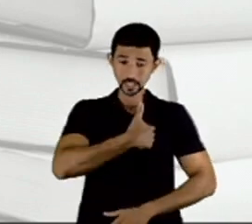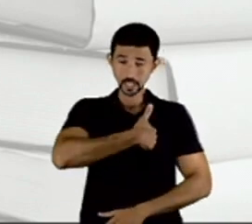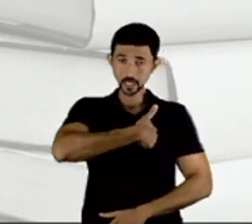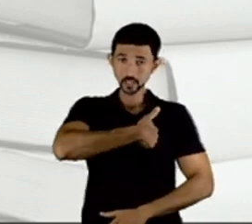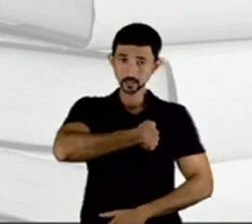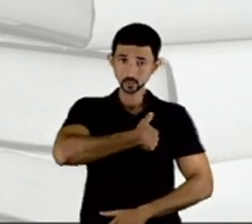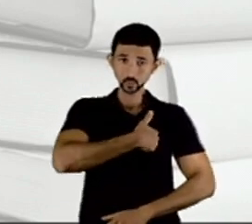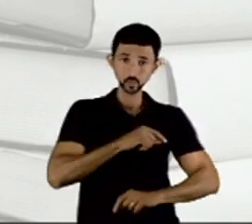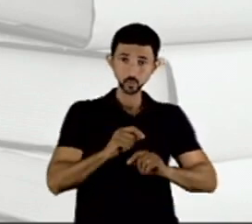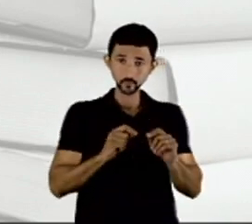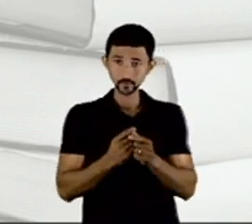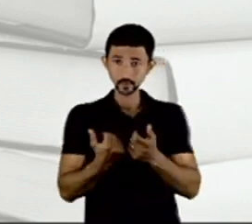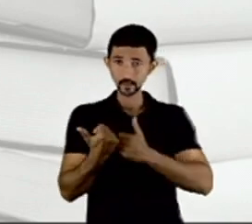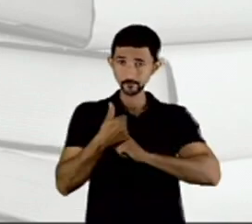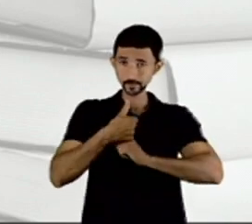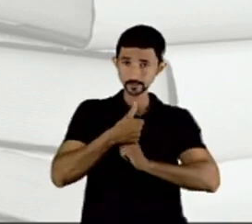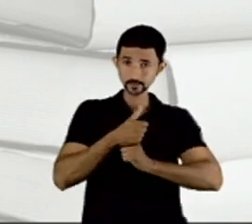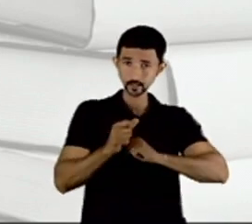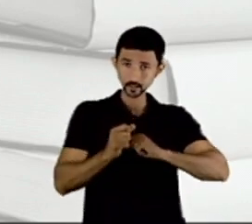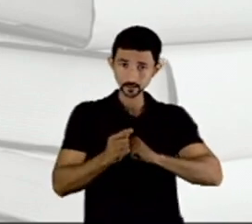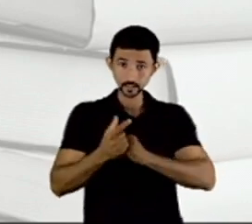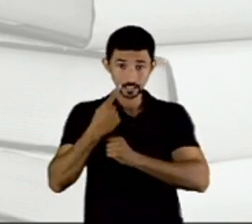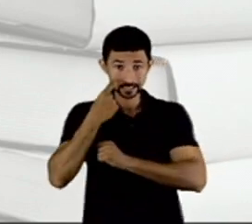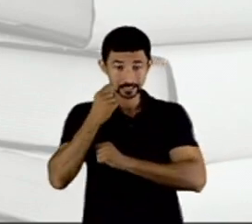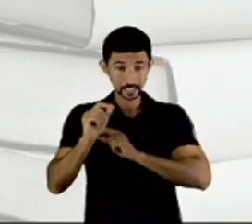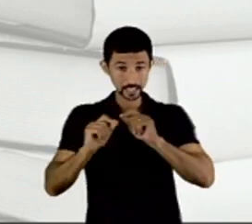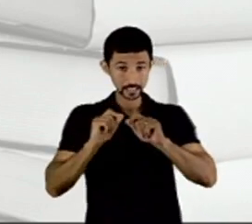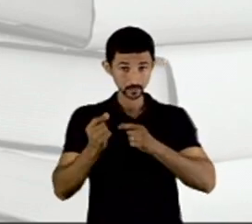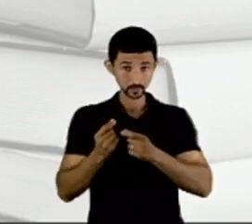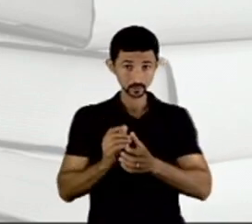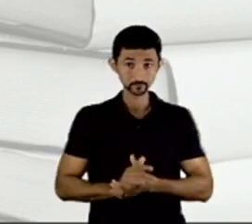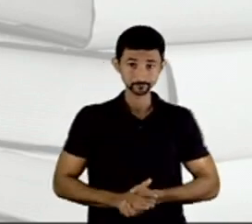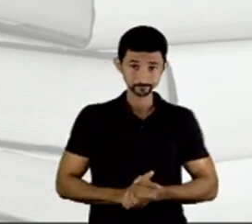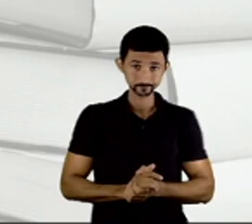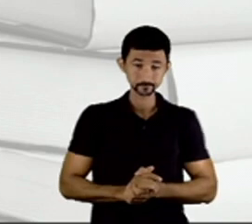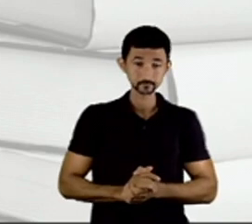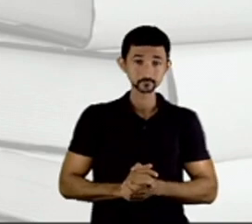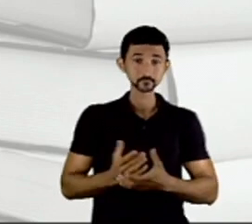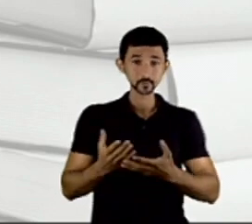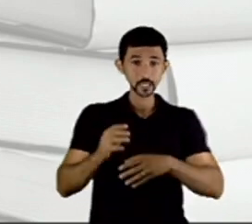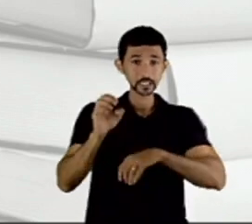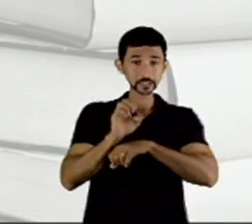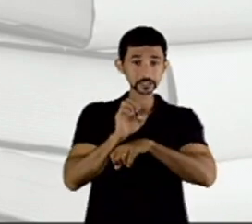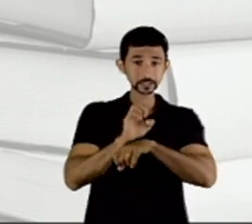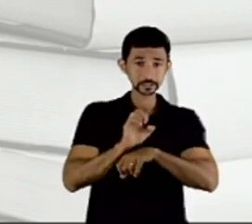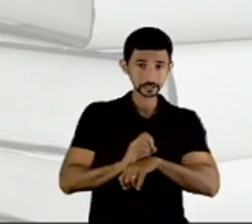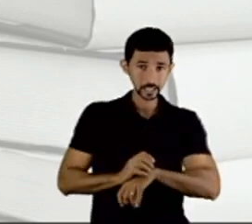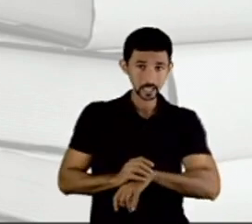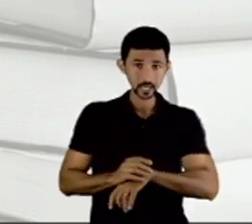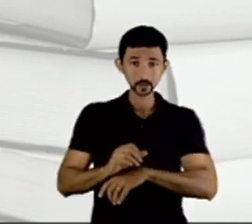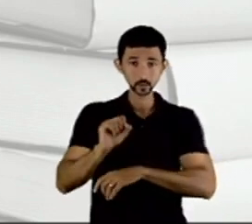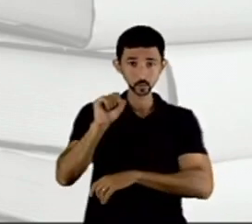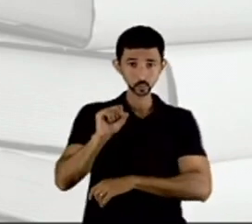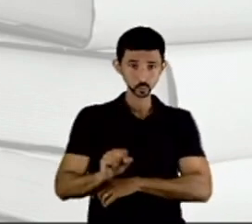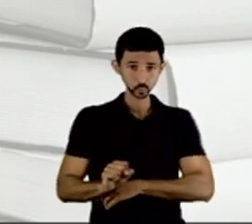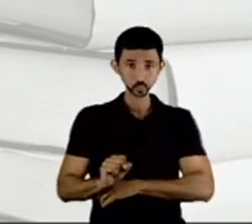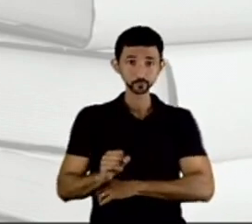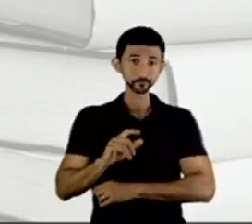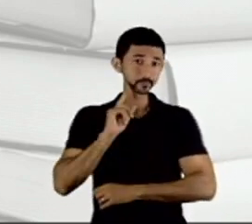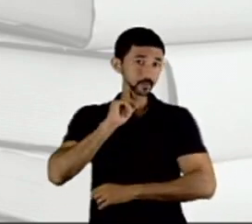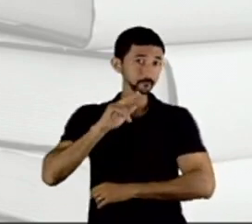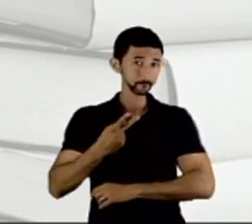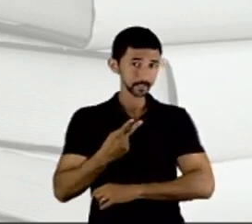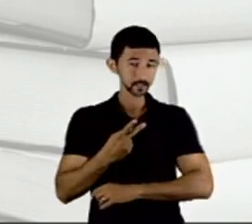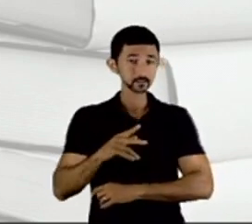Vargas, ele representava os interesses das oligarquias do sul, de Minas